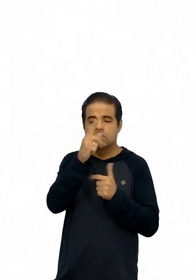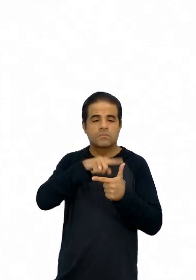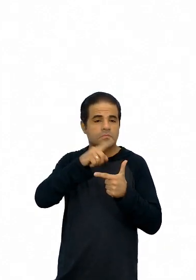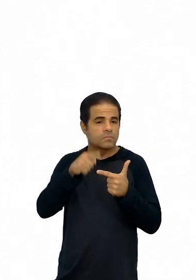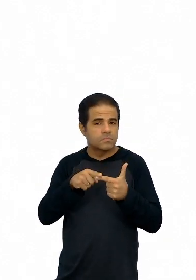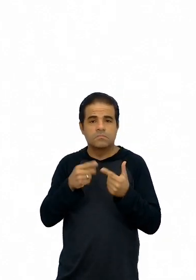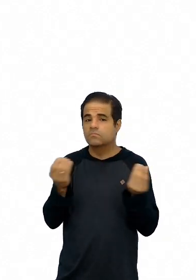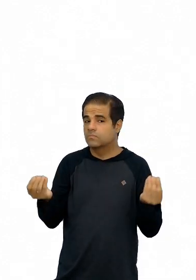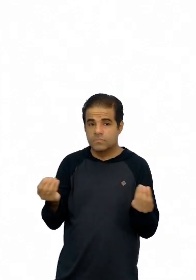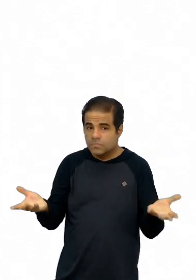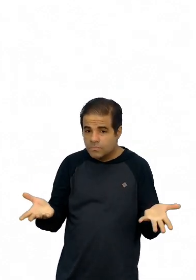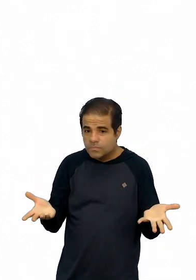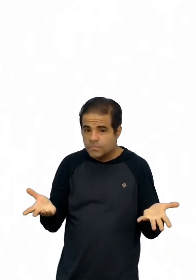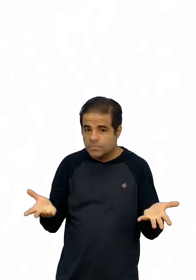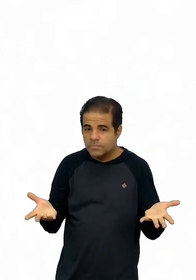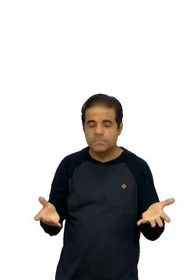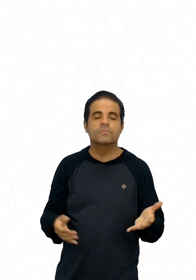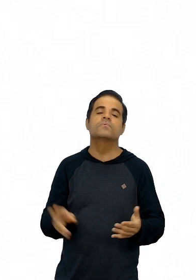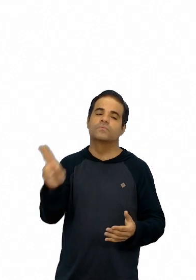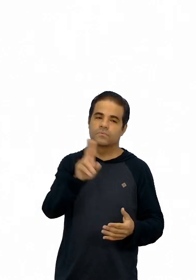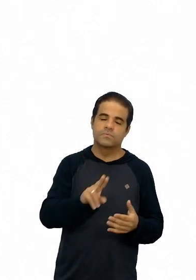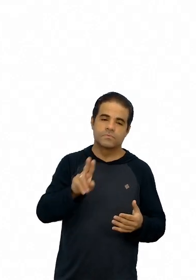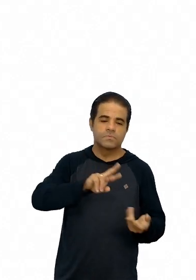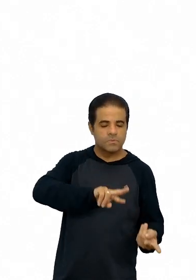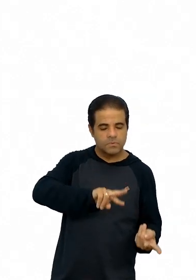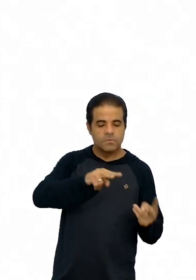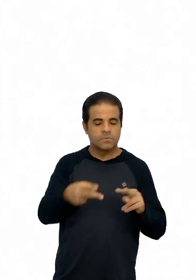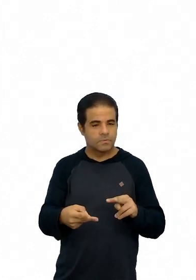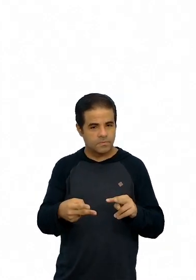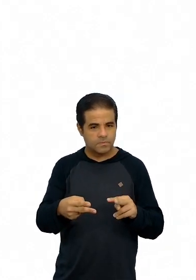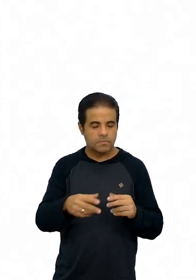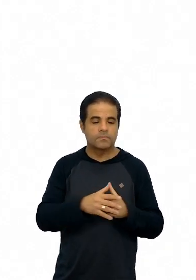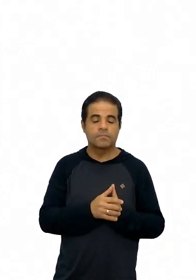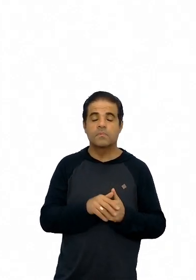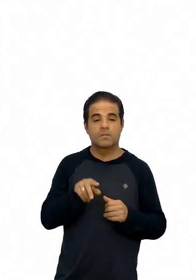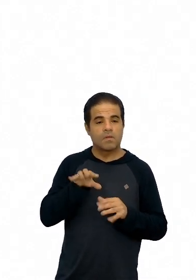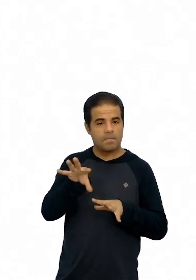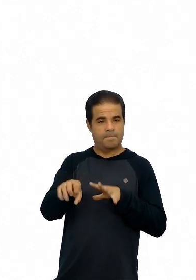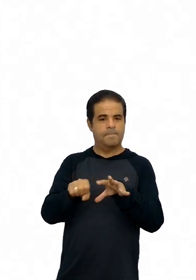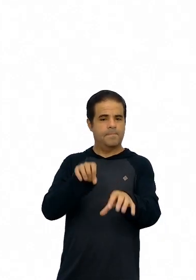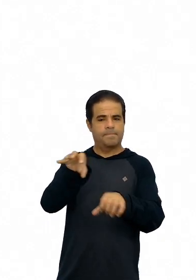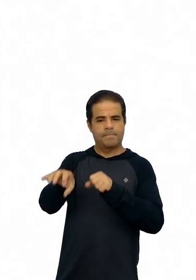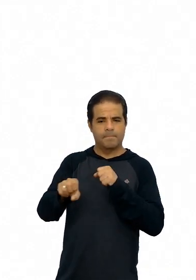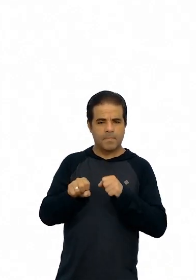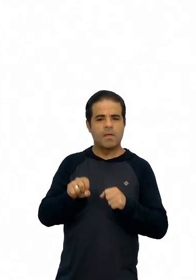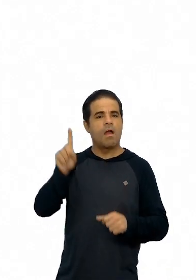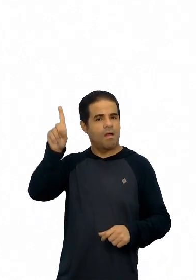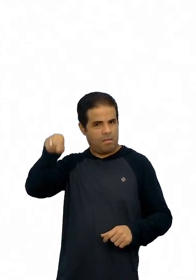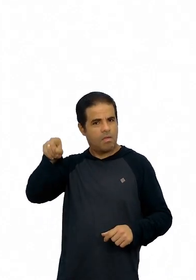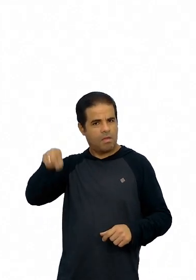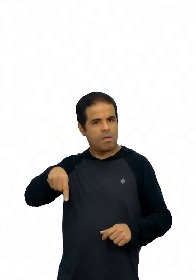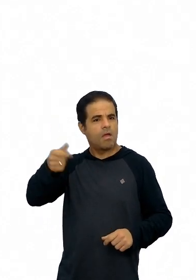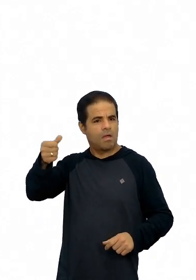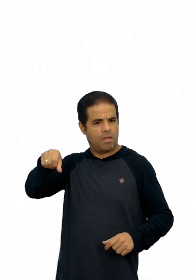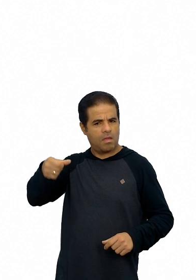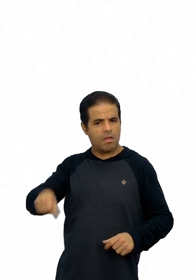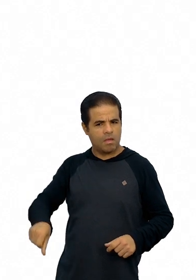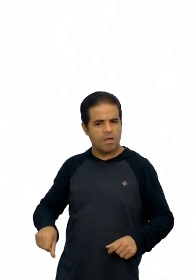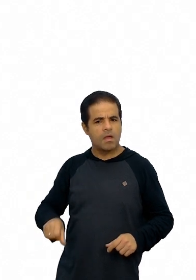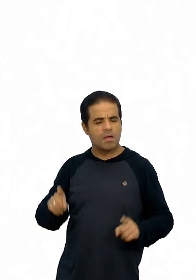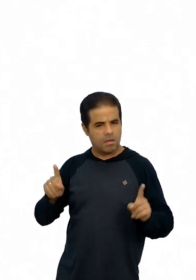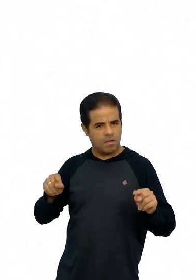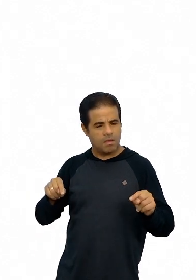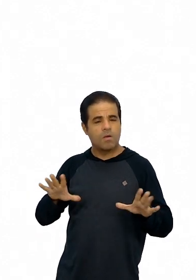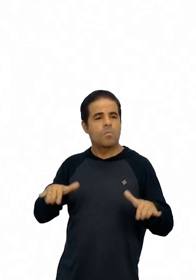ângulo, né? Usando o transferidor, tá? Eles vão pegar, vão medir ali qual